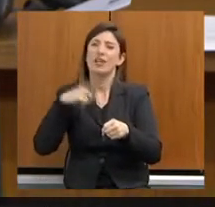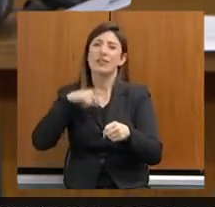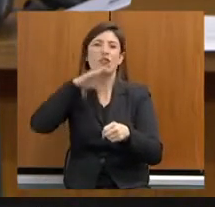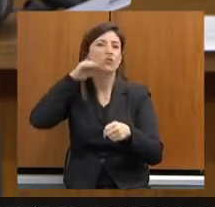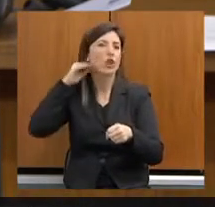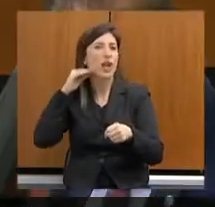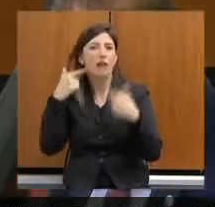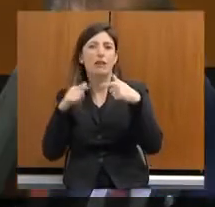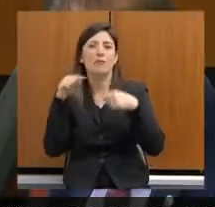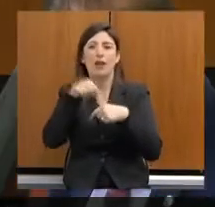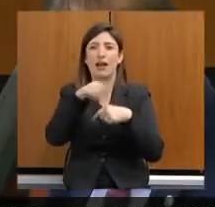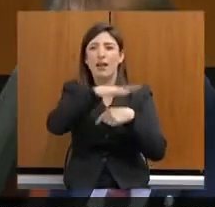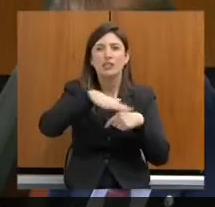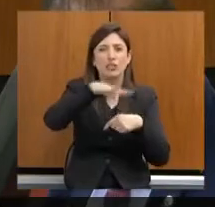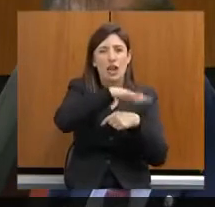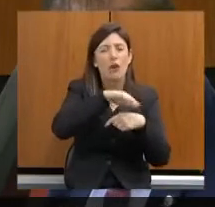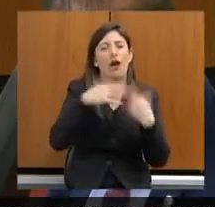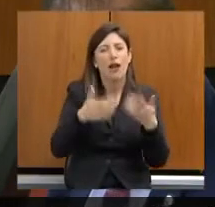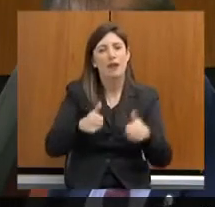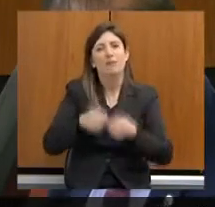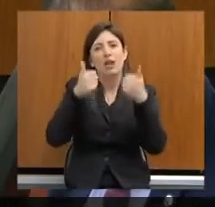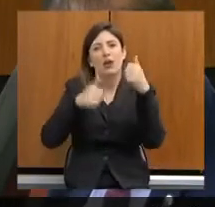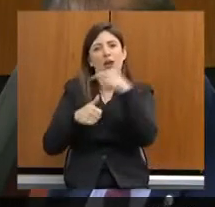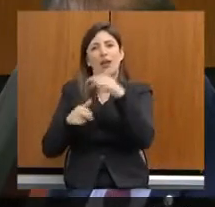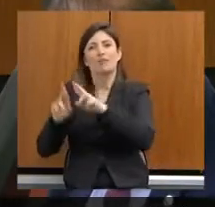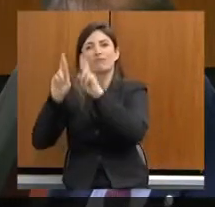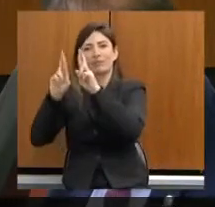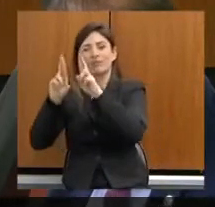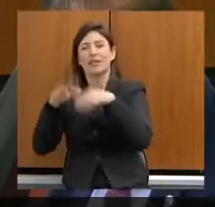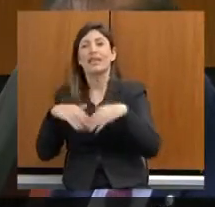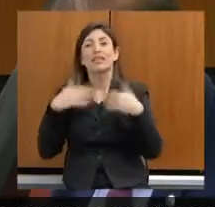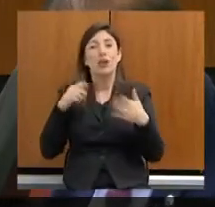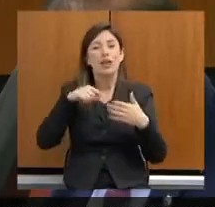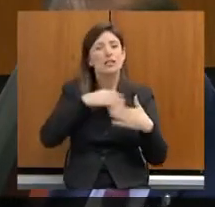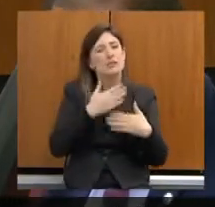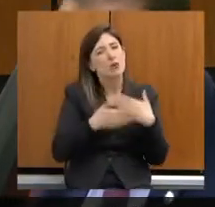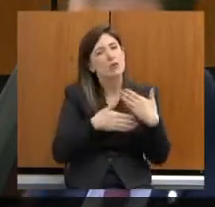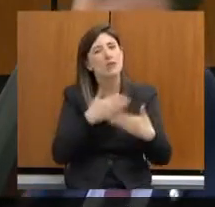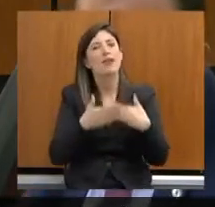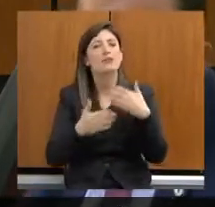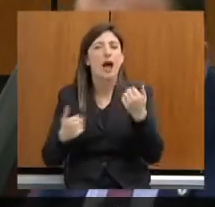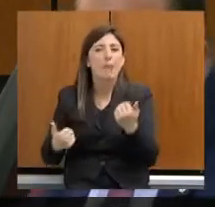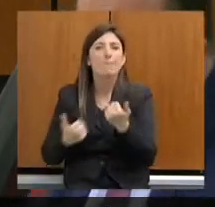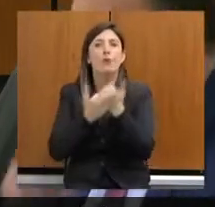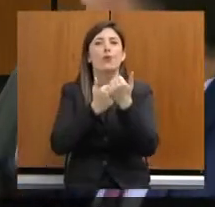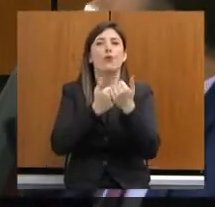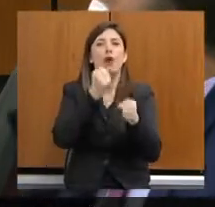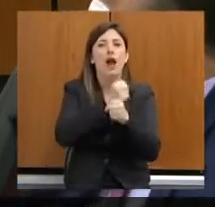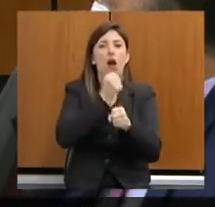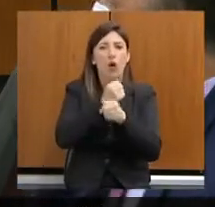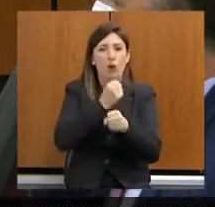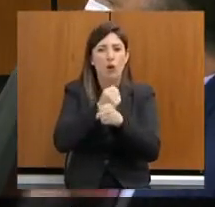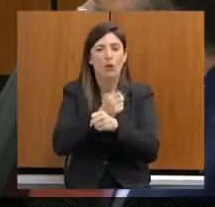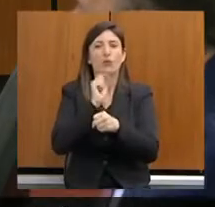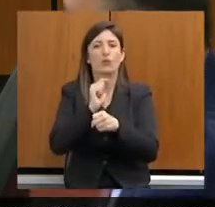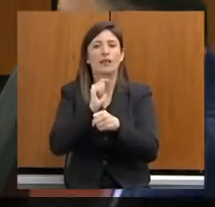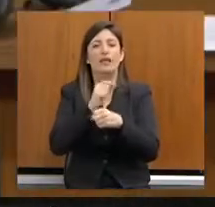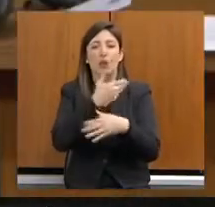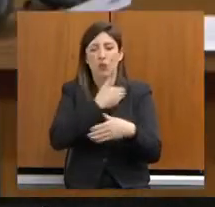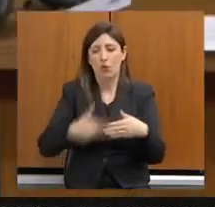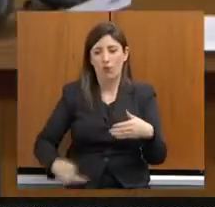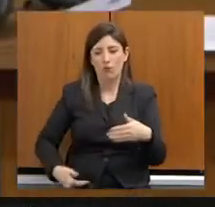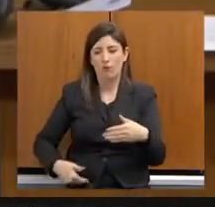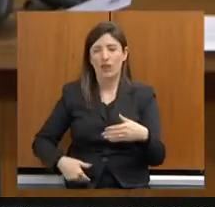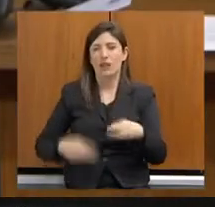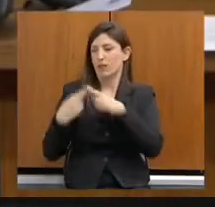seria muito mais eficiente Então esse processo de apoio a obra foi passada dentro do governo de Minas para seapa